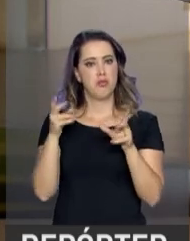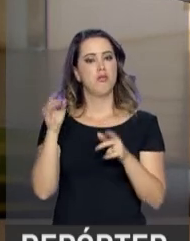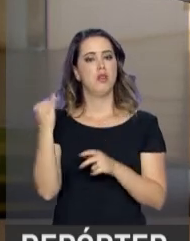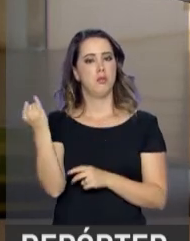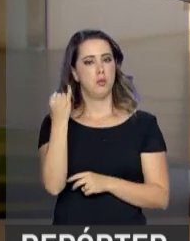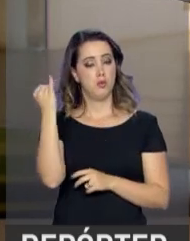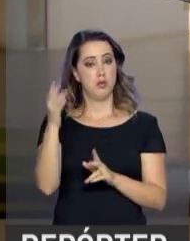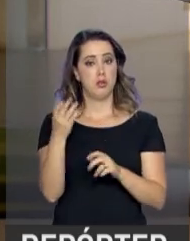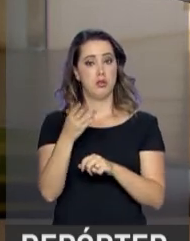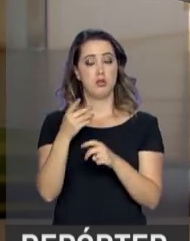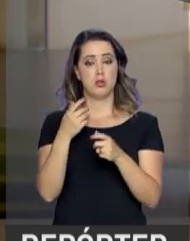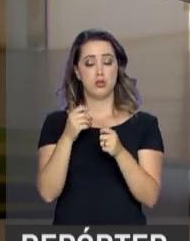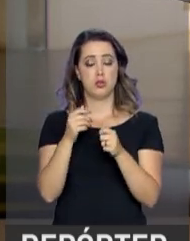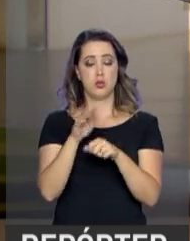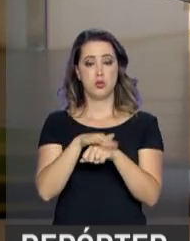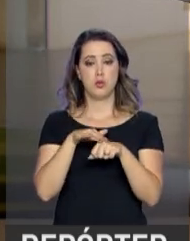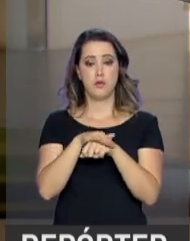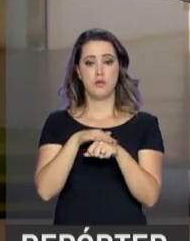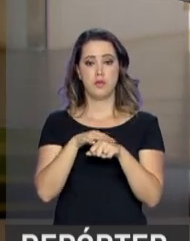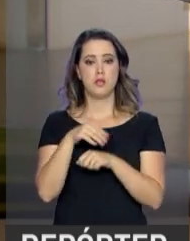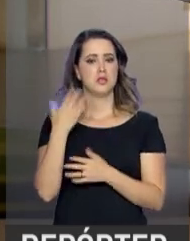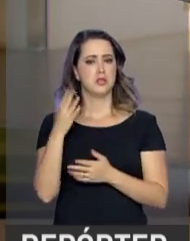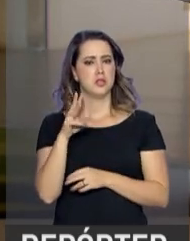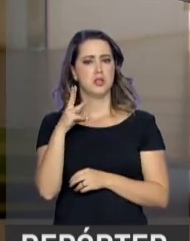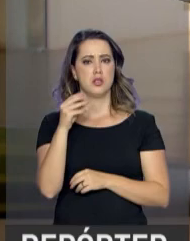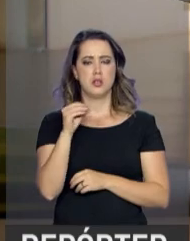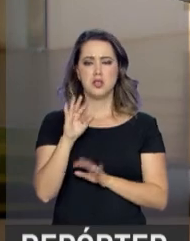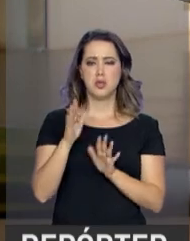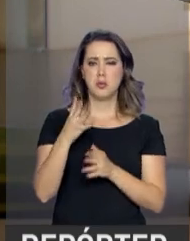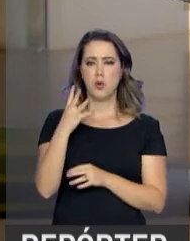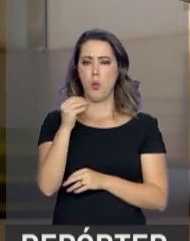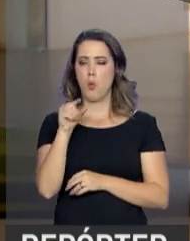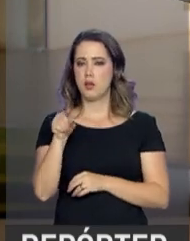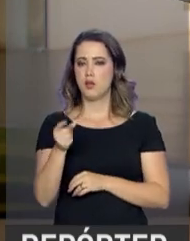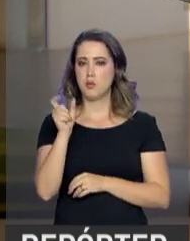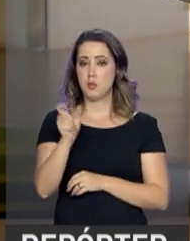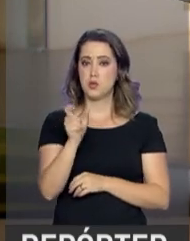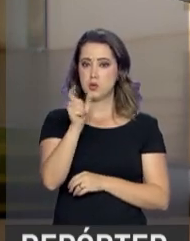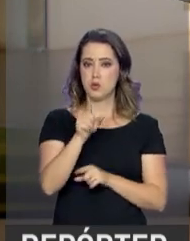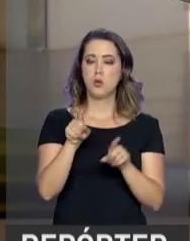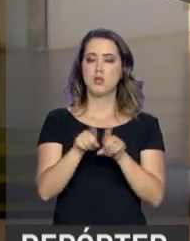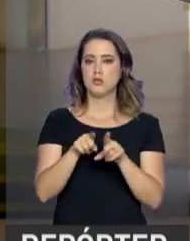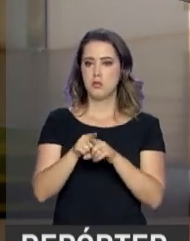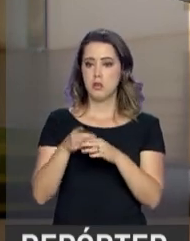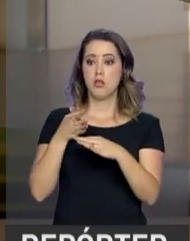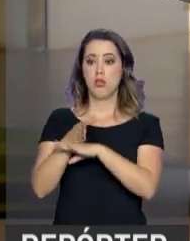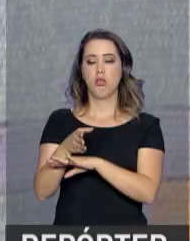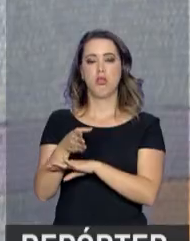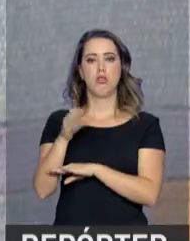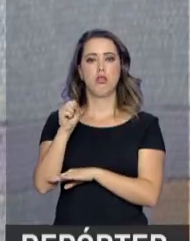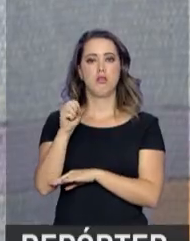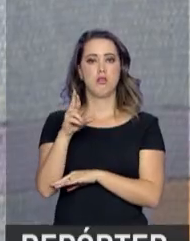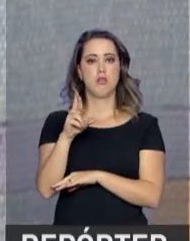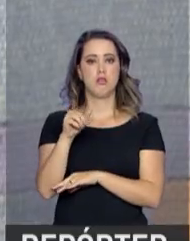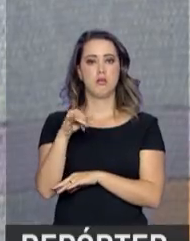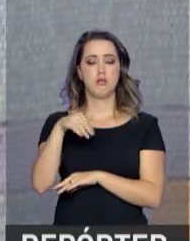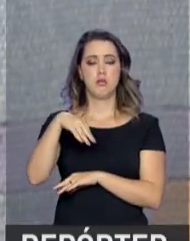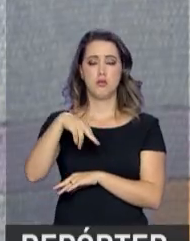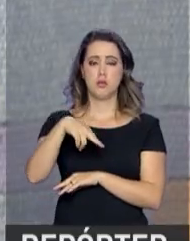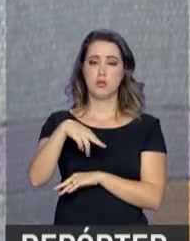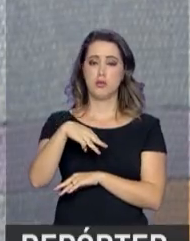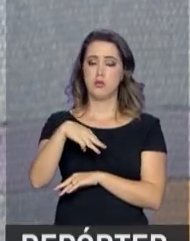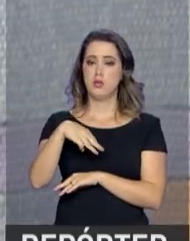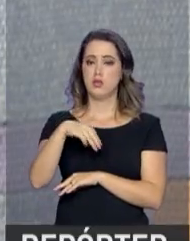e 40 mil brasileiros vivam no suriname ocupados principalmente em atividades de garimpo desde rebu